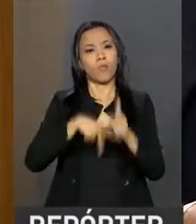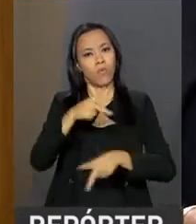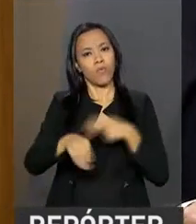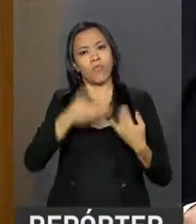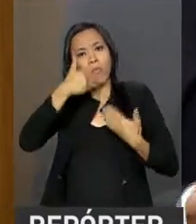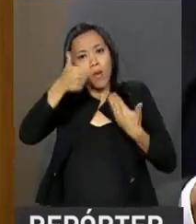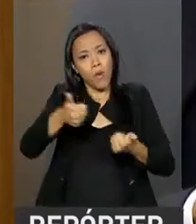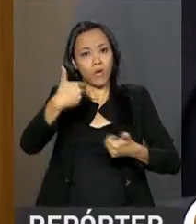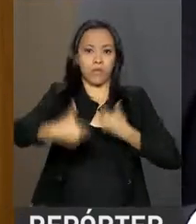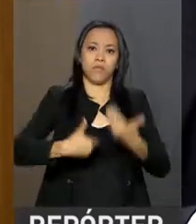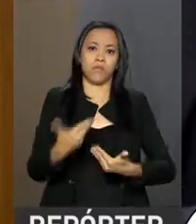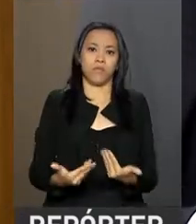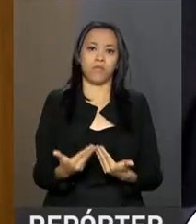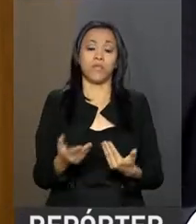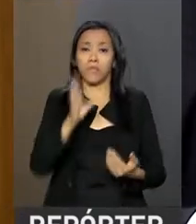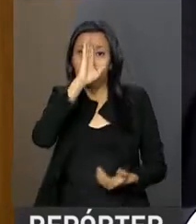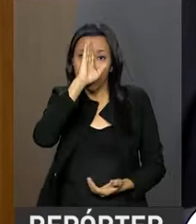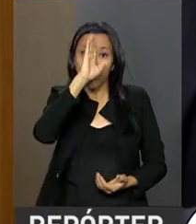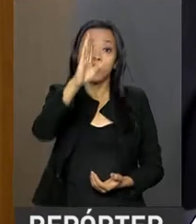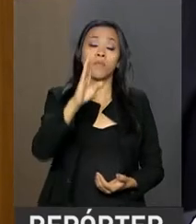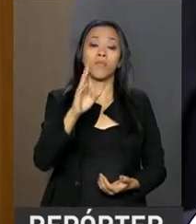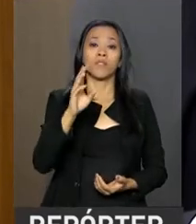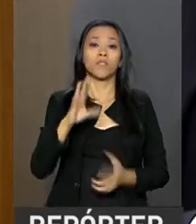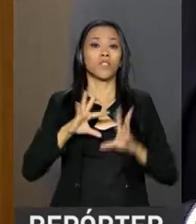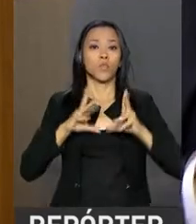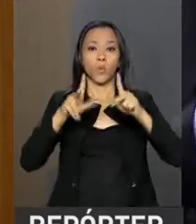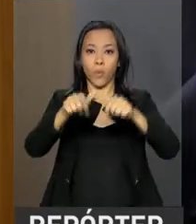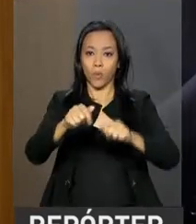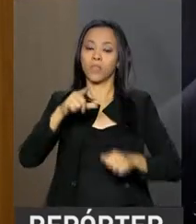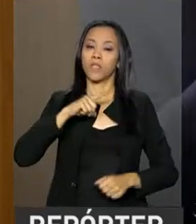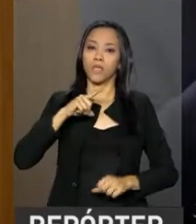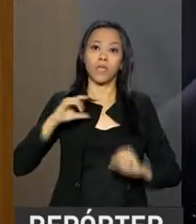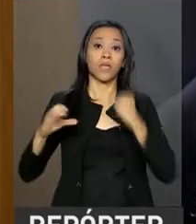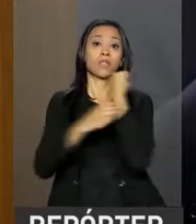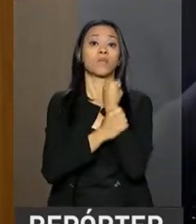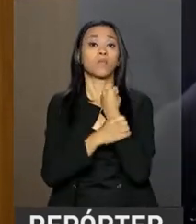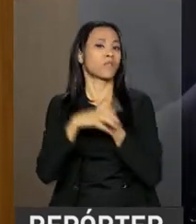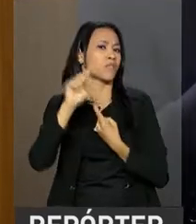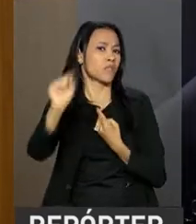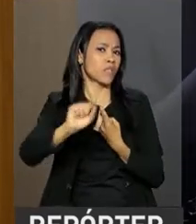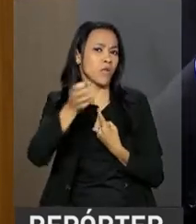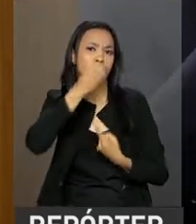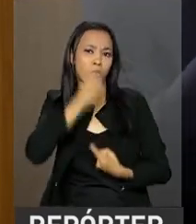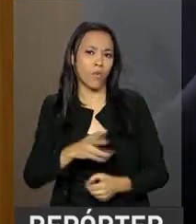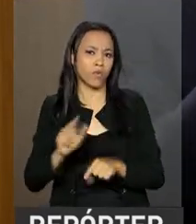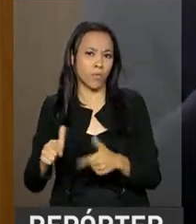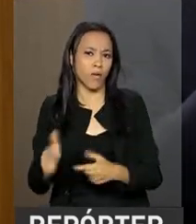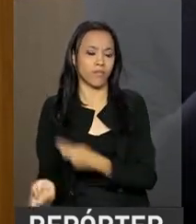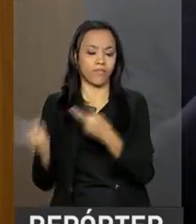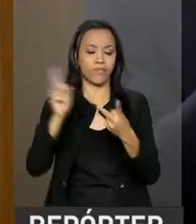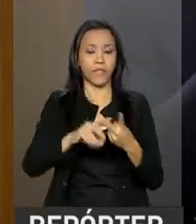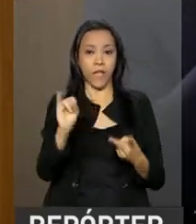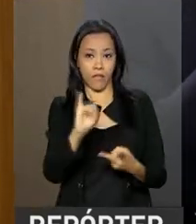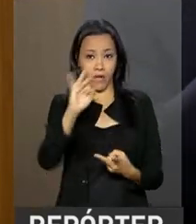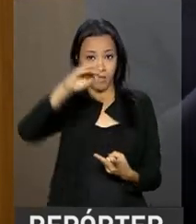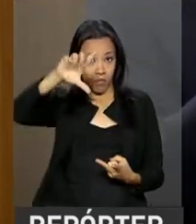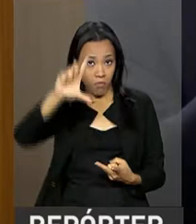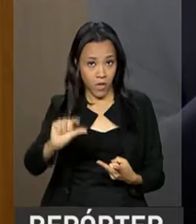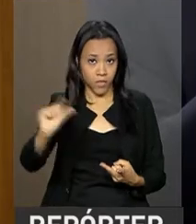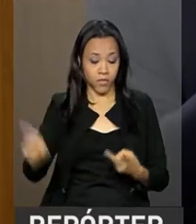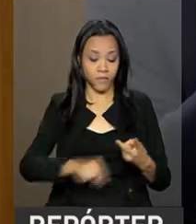serviços e principal garantia primeiro tem um bom emprego segundo a inflação abaixo